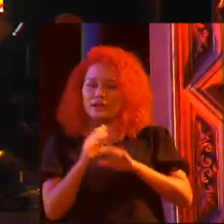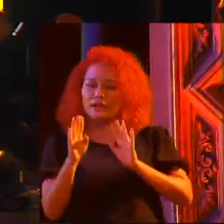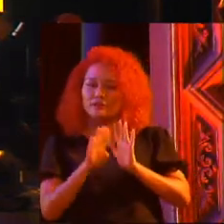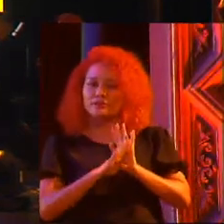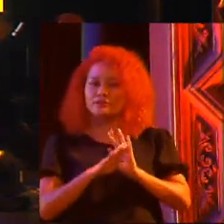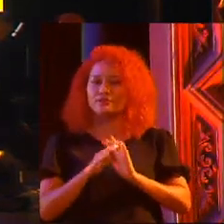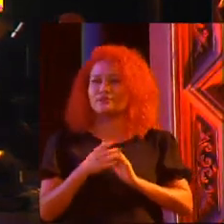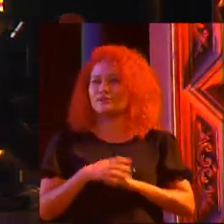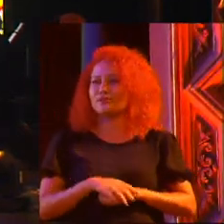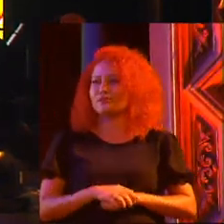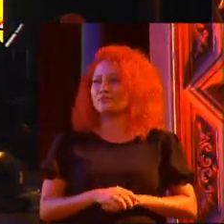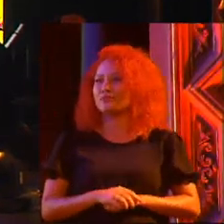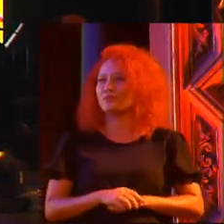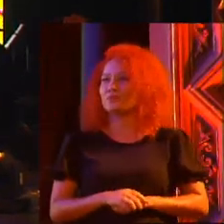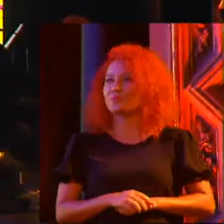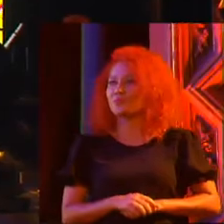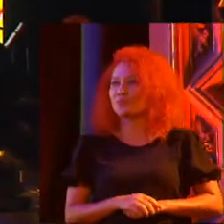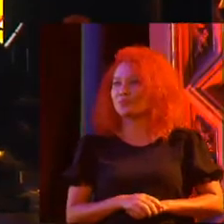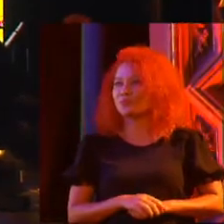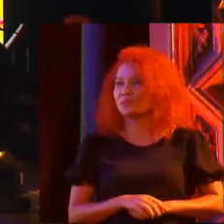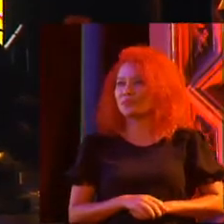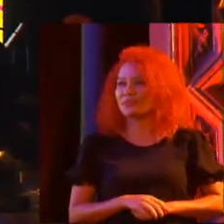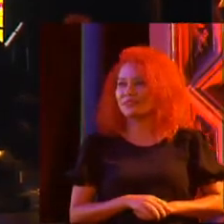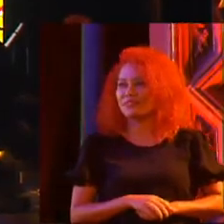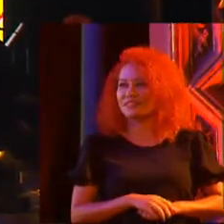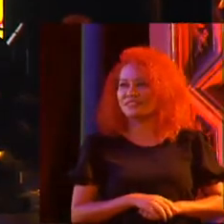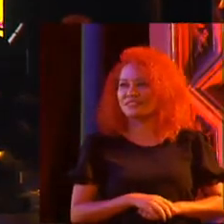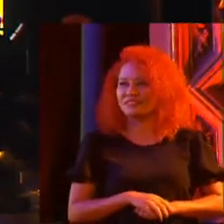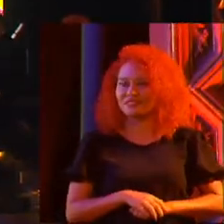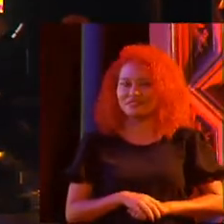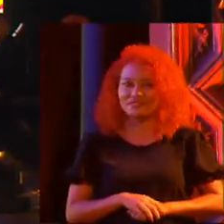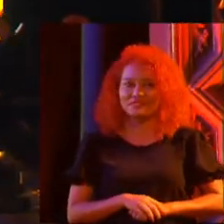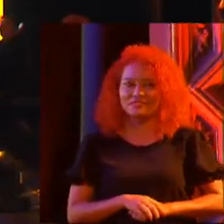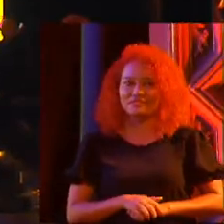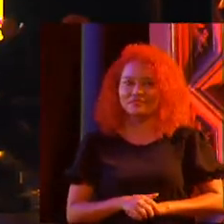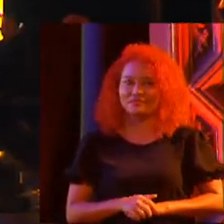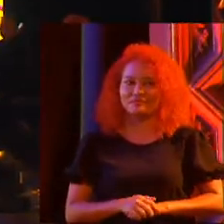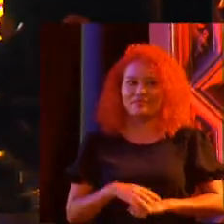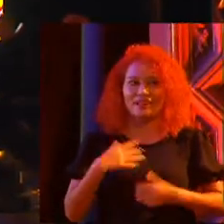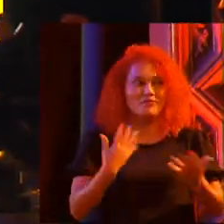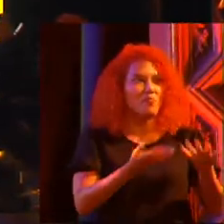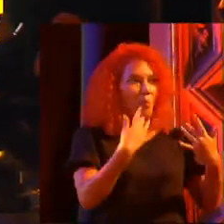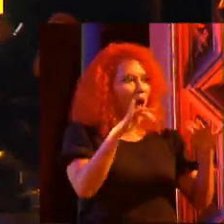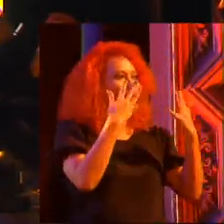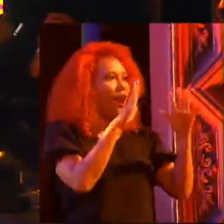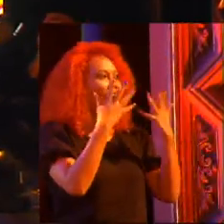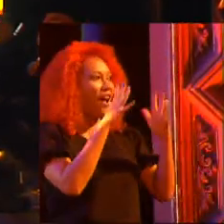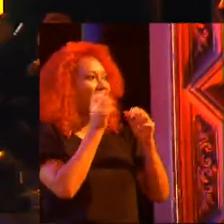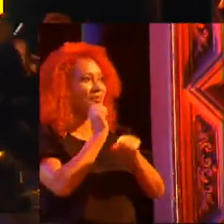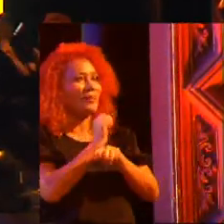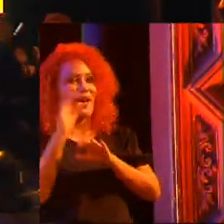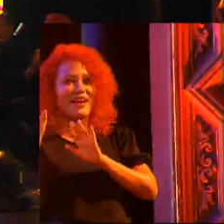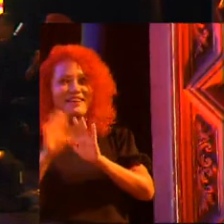aplaudindo, vai, como se a gente tivesse... Só para de aplaudir quando ele chegar, é isso, vai. Porque... Aplausos. Fica chato, aê, fica chato. Aê,